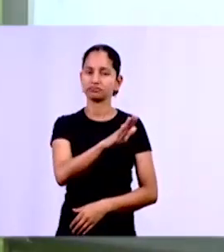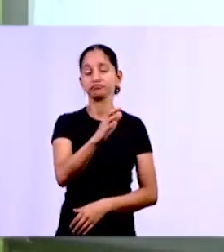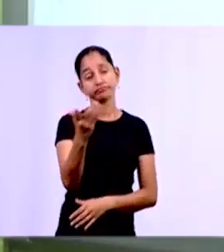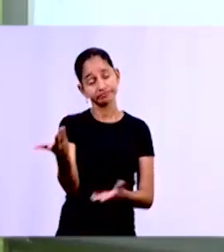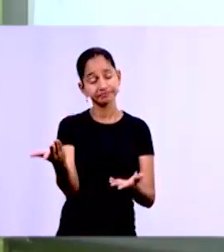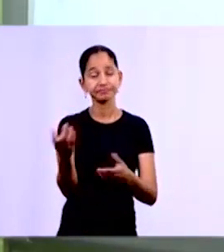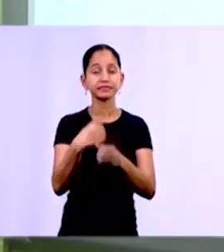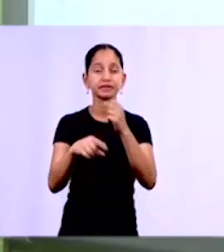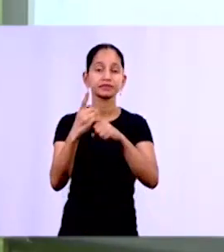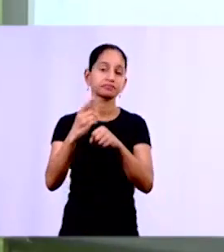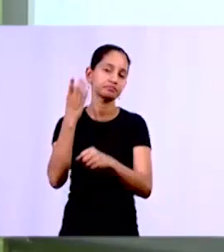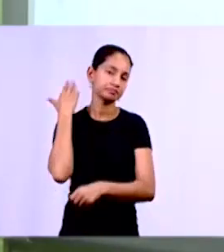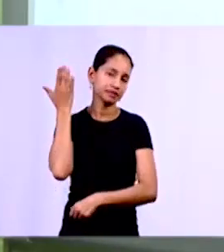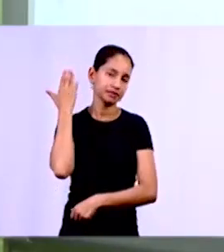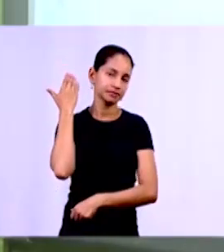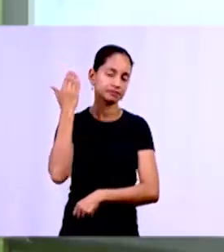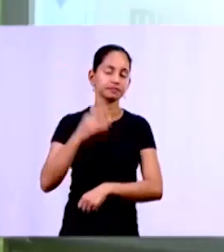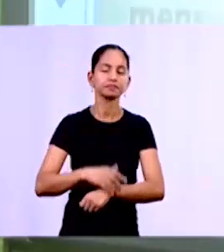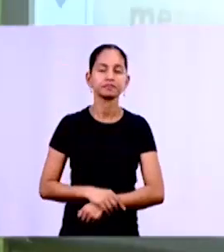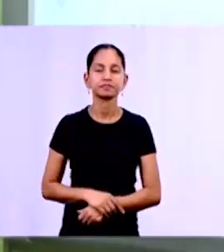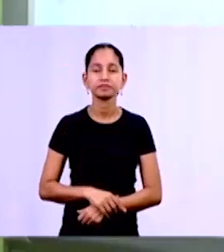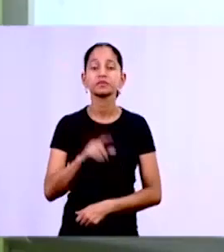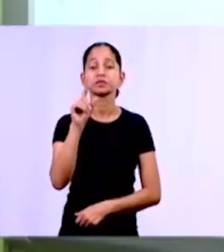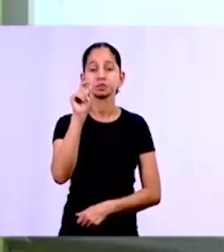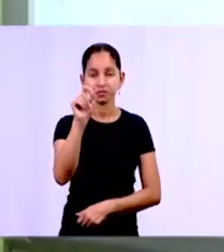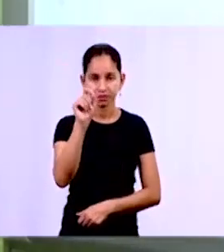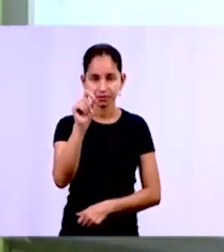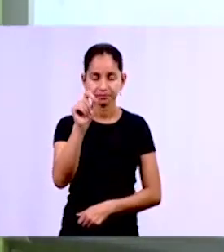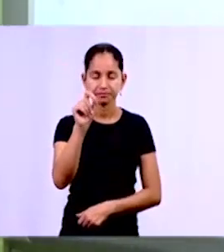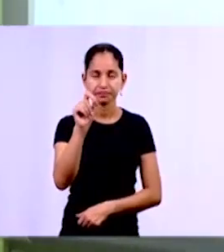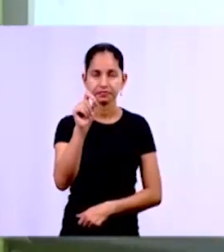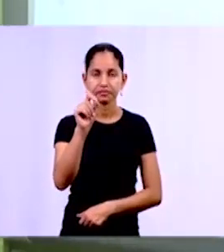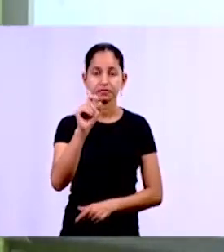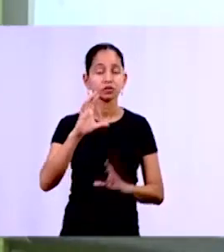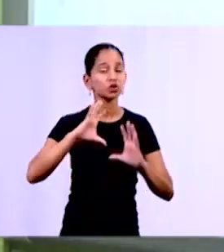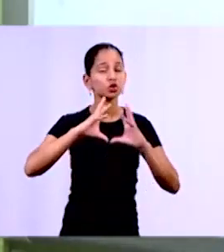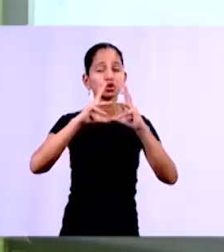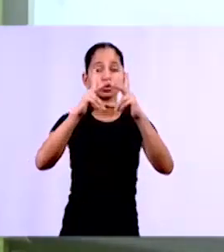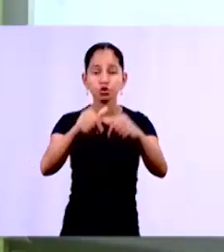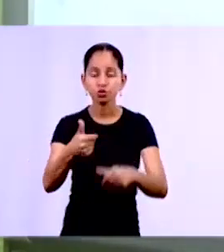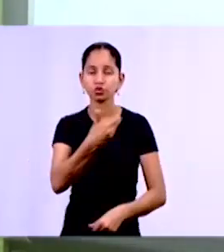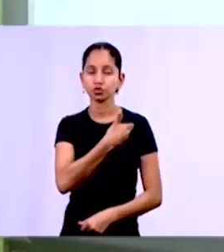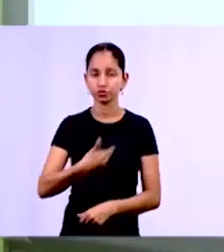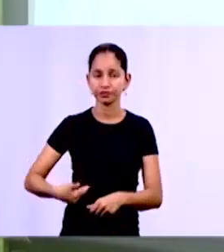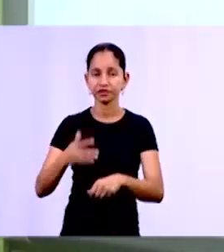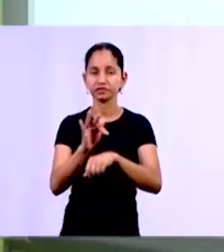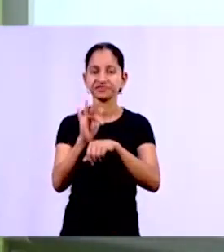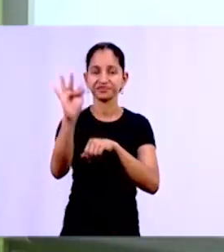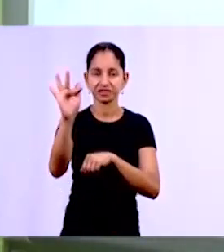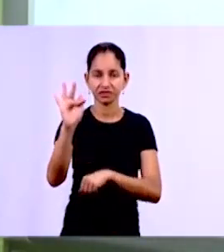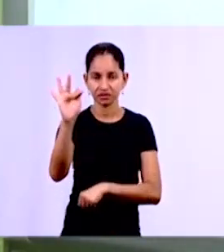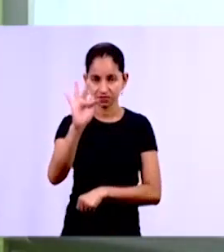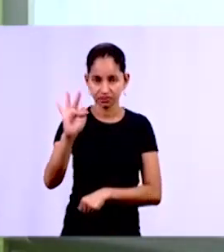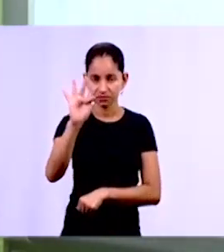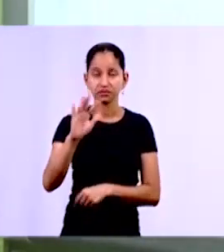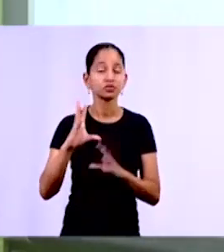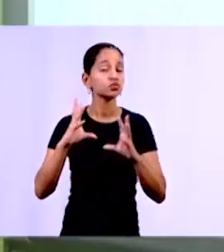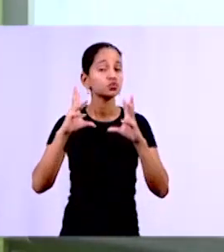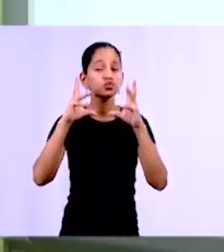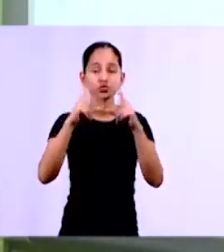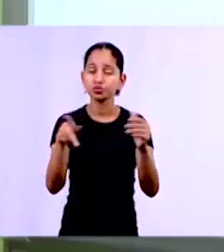e ficou definido que preferencialmente os dados do governo federal têm que ser colocados em data